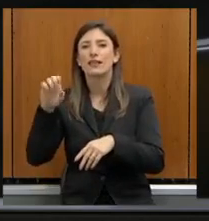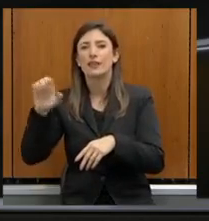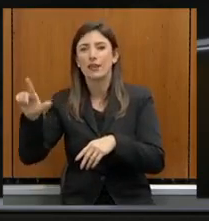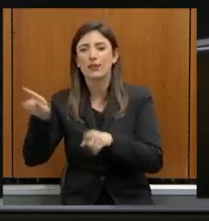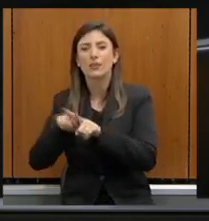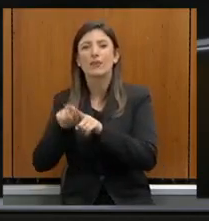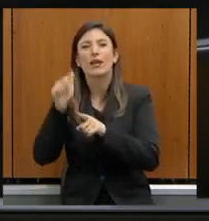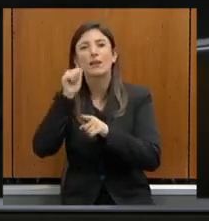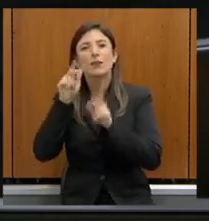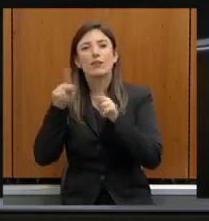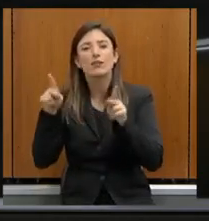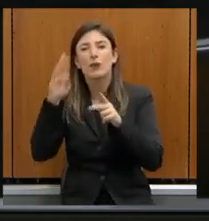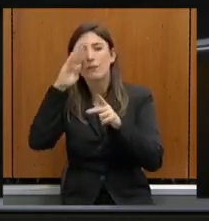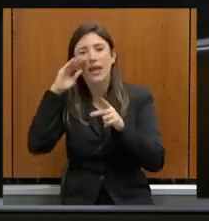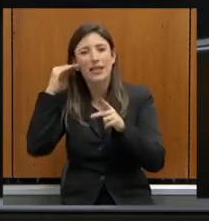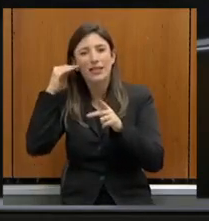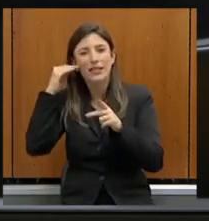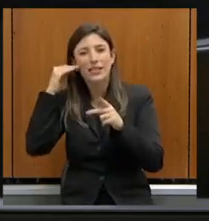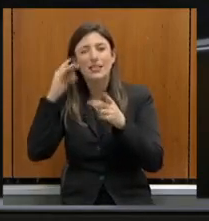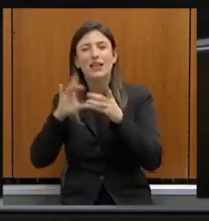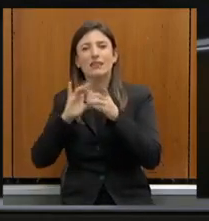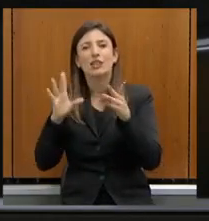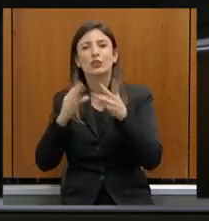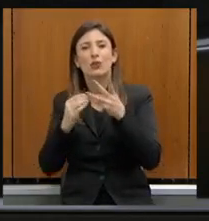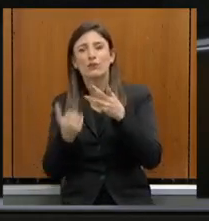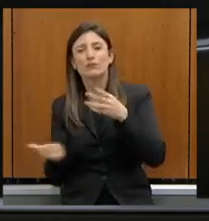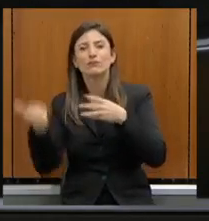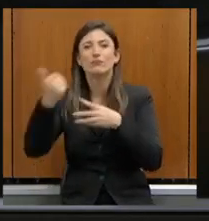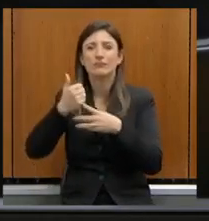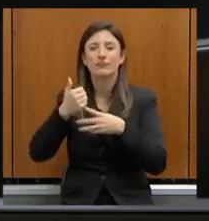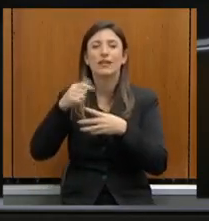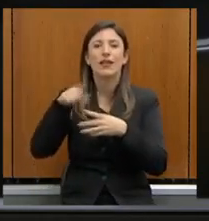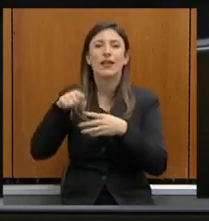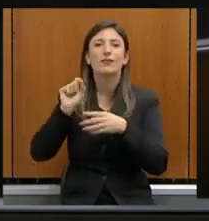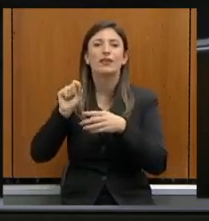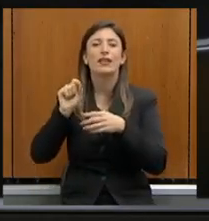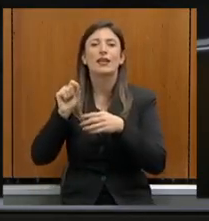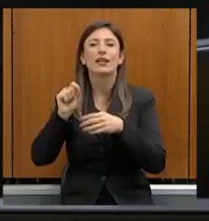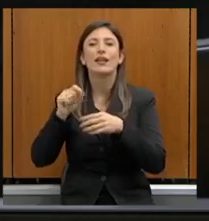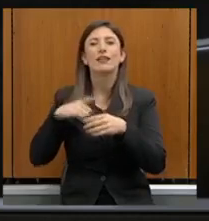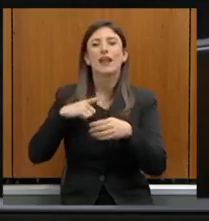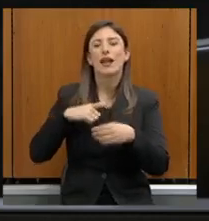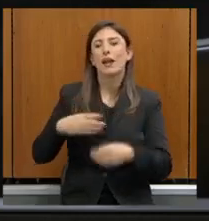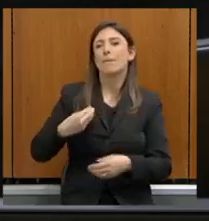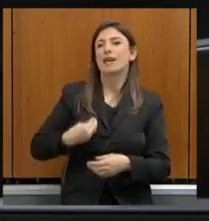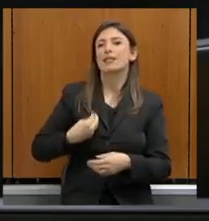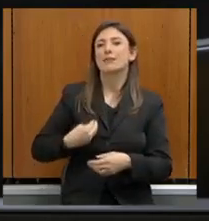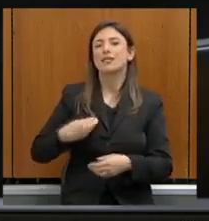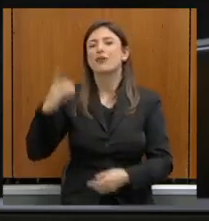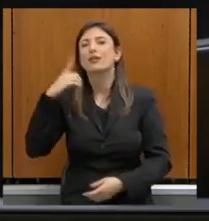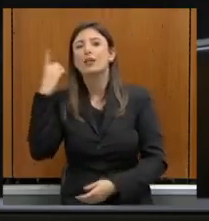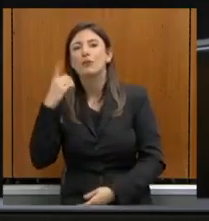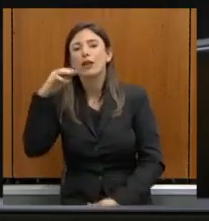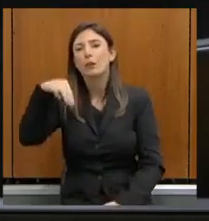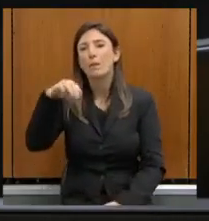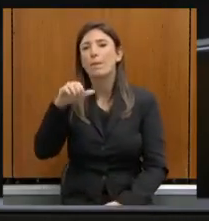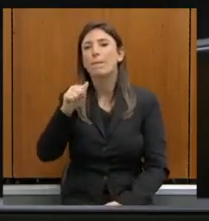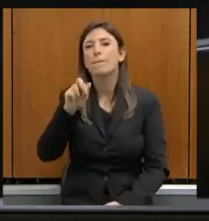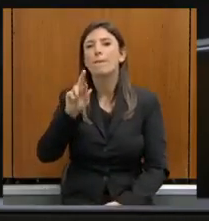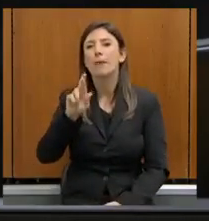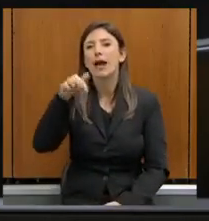o espaço para que nós tenhamos a participação do deputado Marquinhos Lemos.